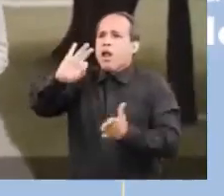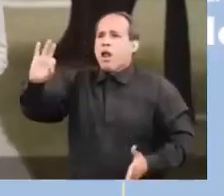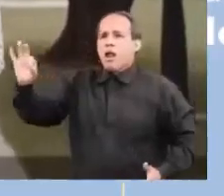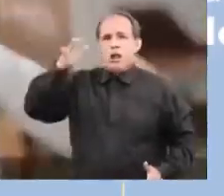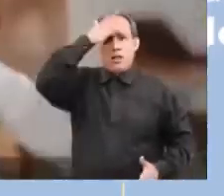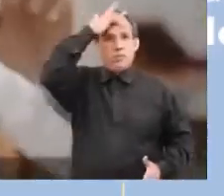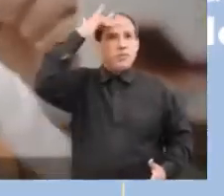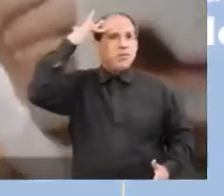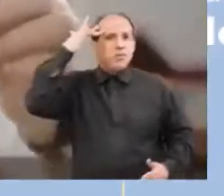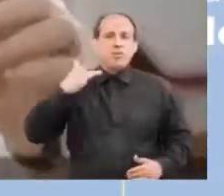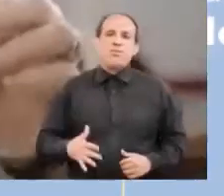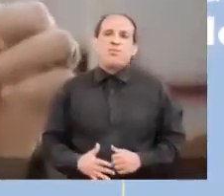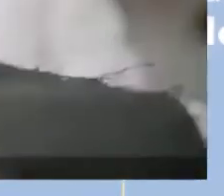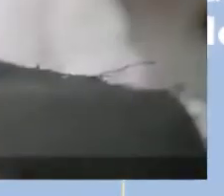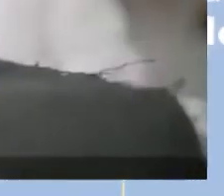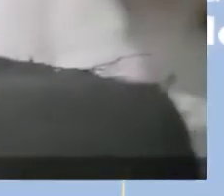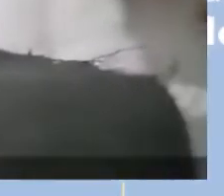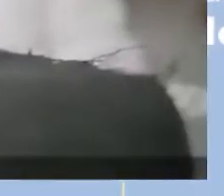trás.